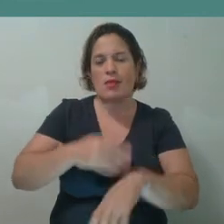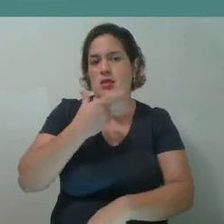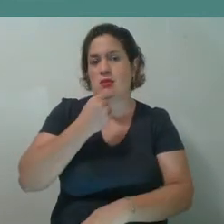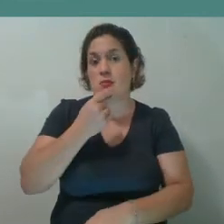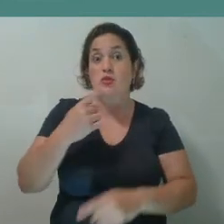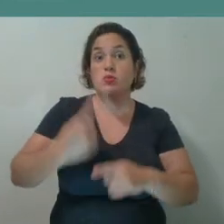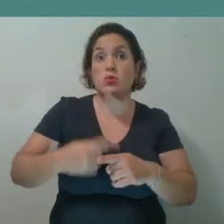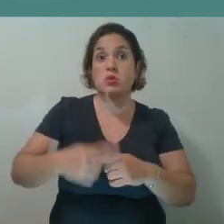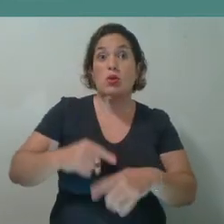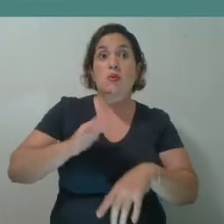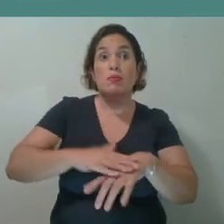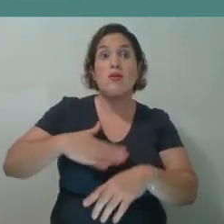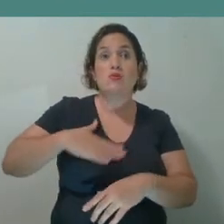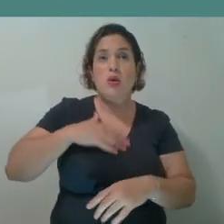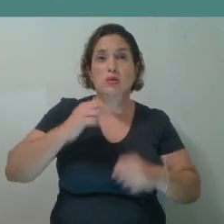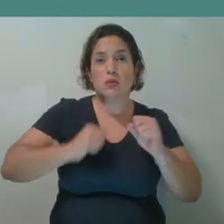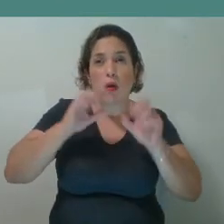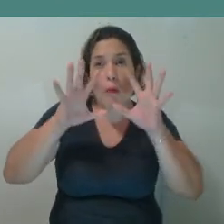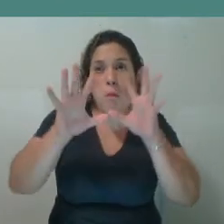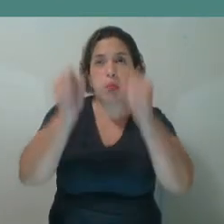atividade de caça desses animais.